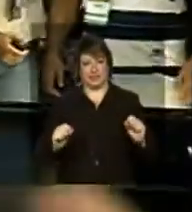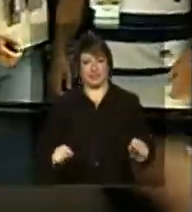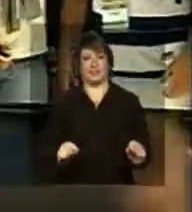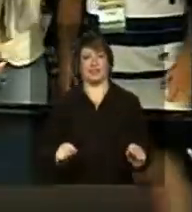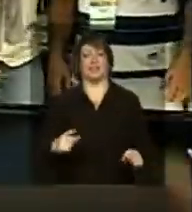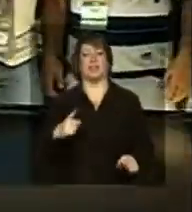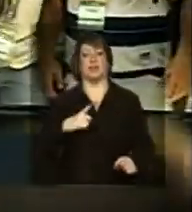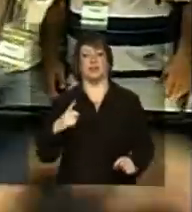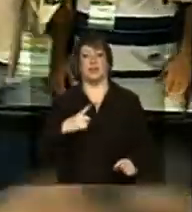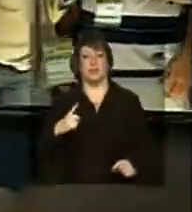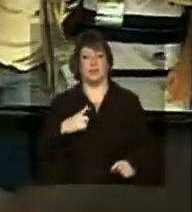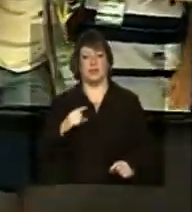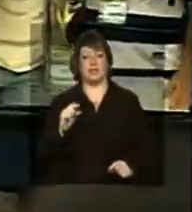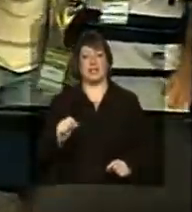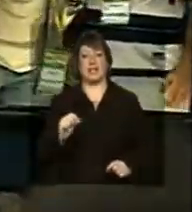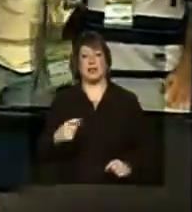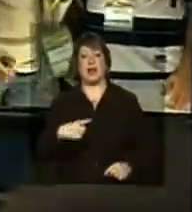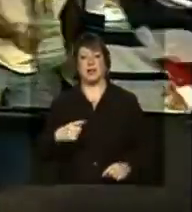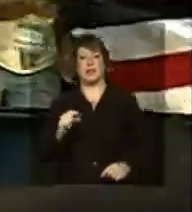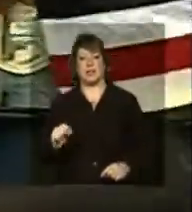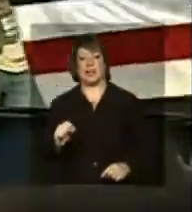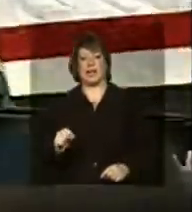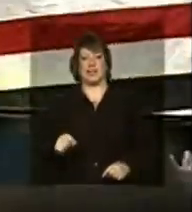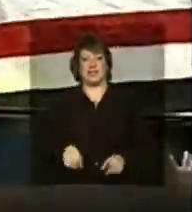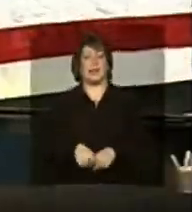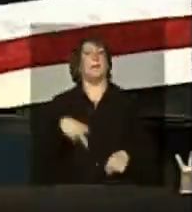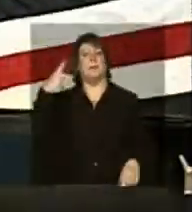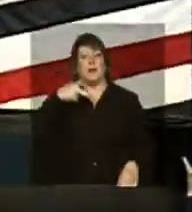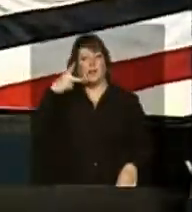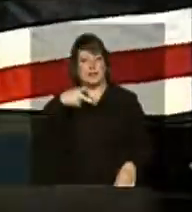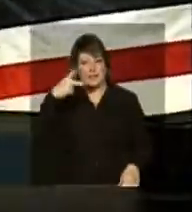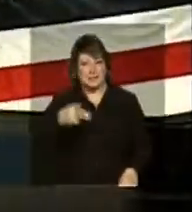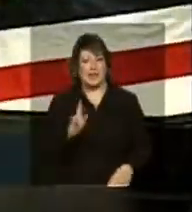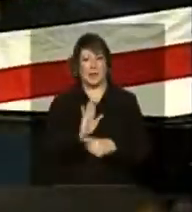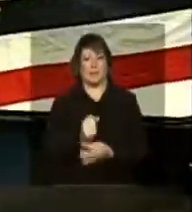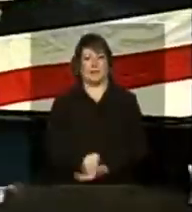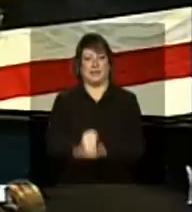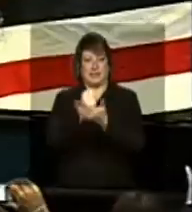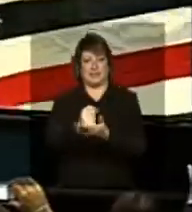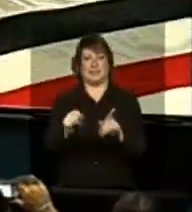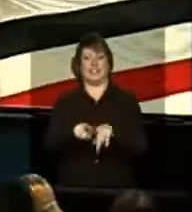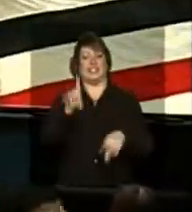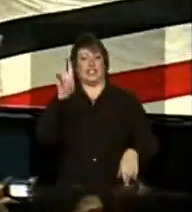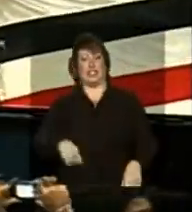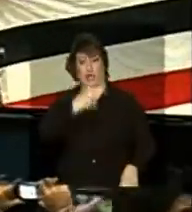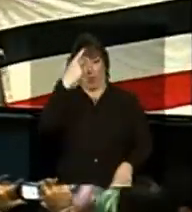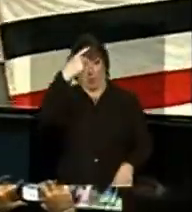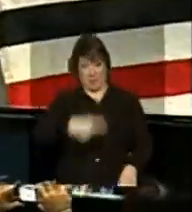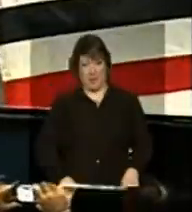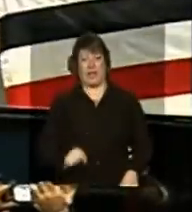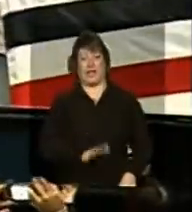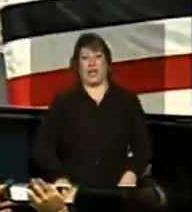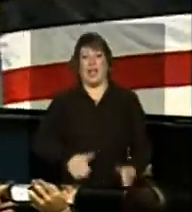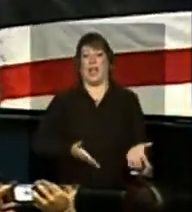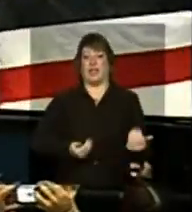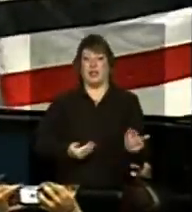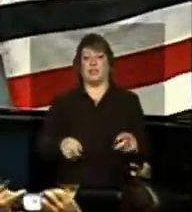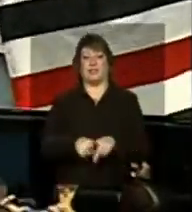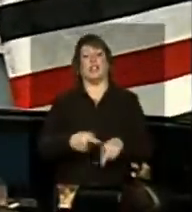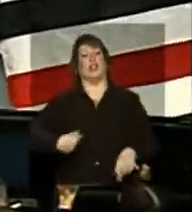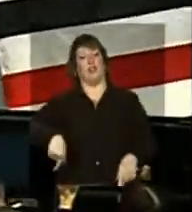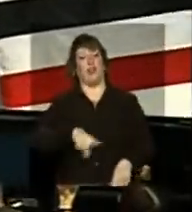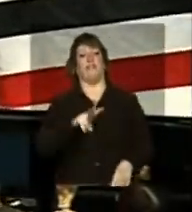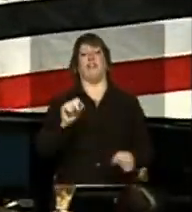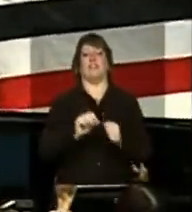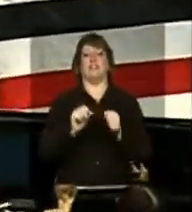proteção e acreditamos que política de proteção e direitos humanos das crianças e adolescentes a gente